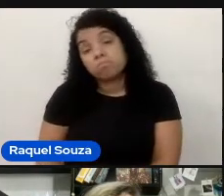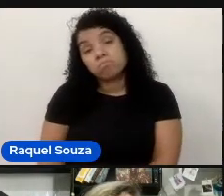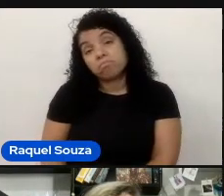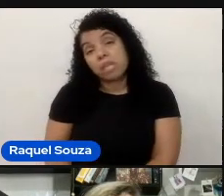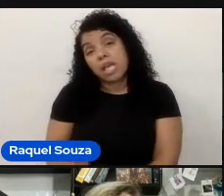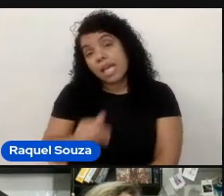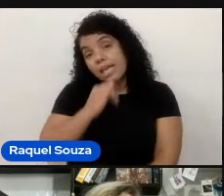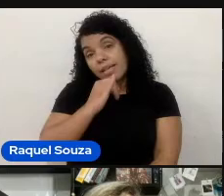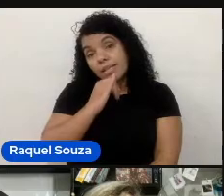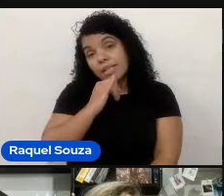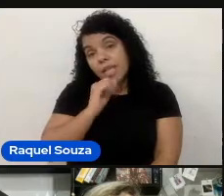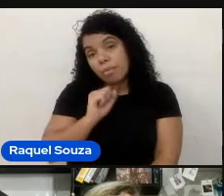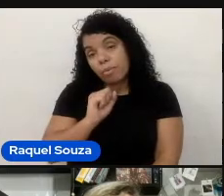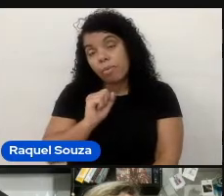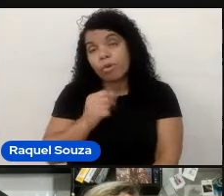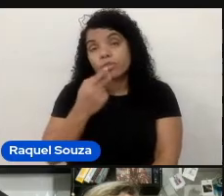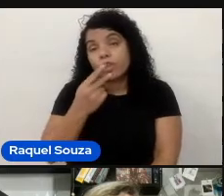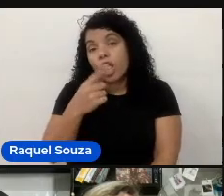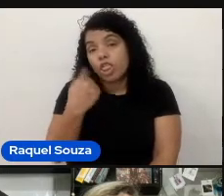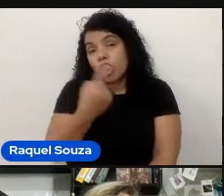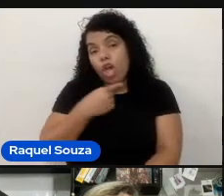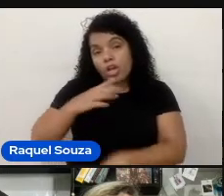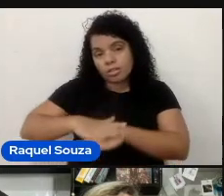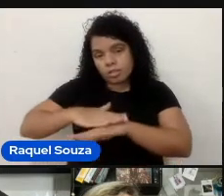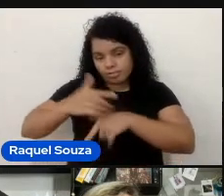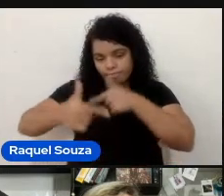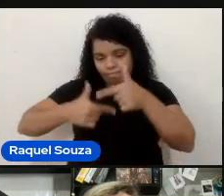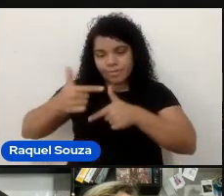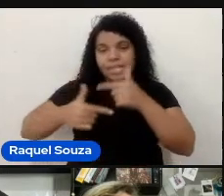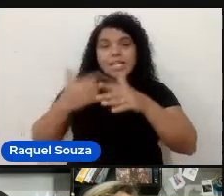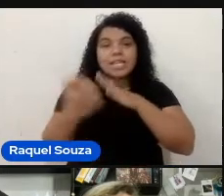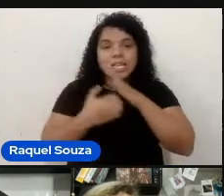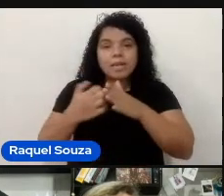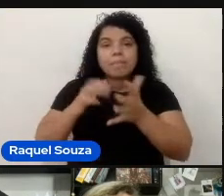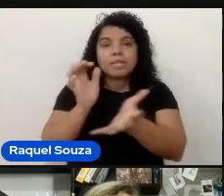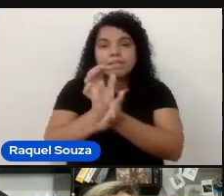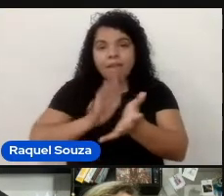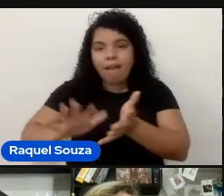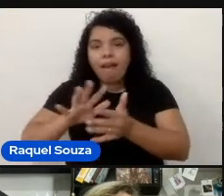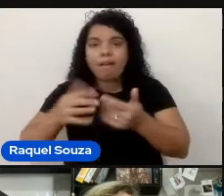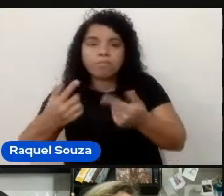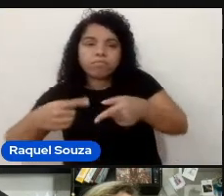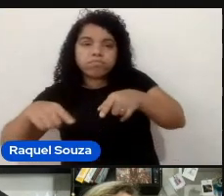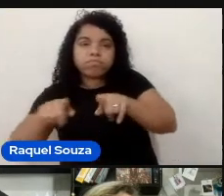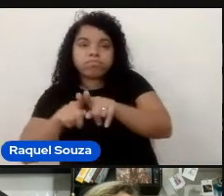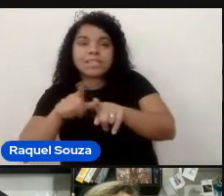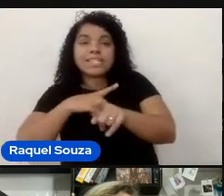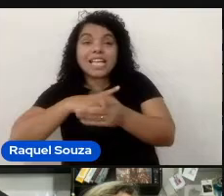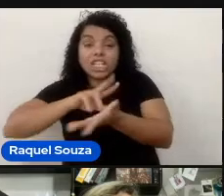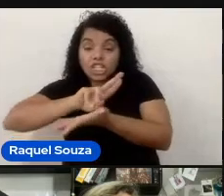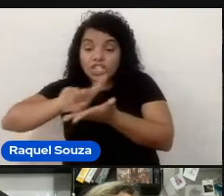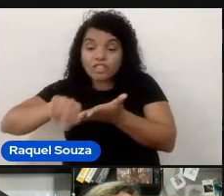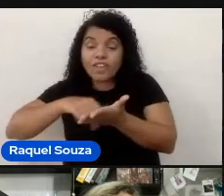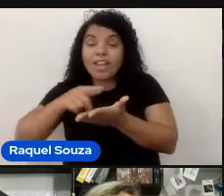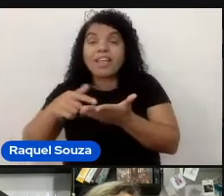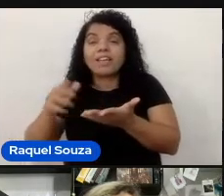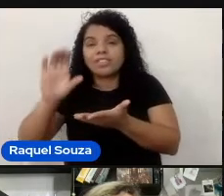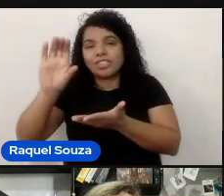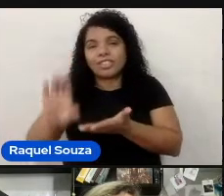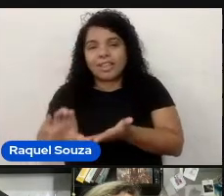exemplo que nós atuamos em empresas, temos áreas parceiras e temos vários clientes, tá? Então